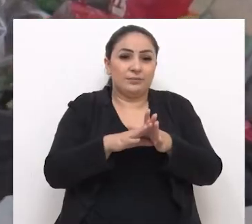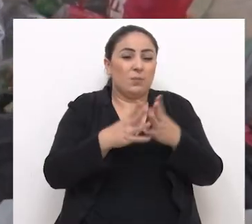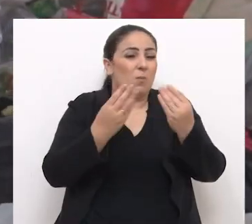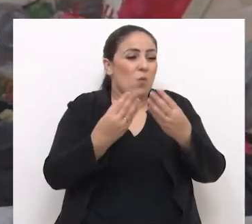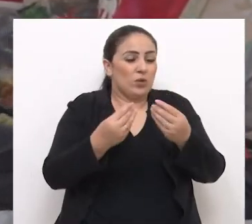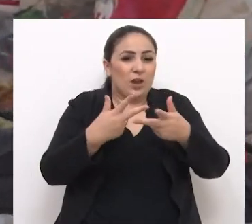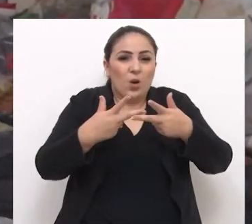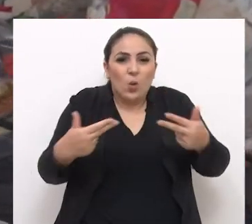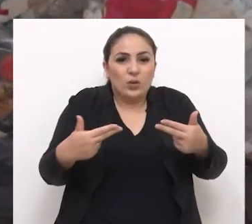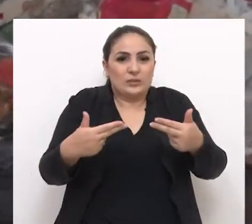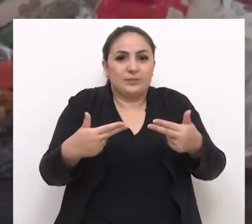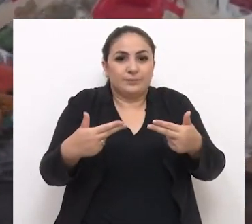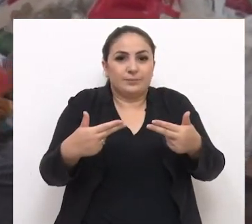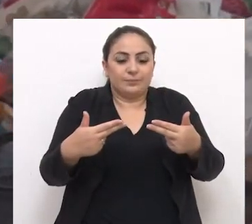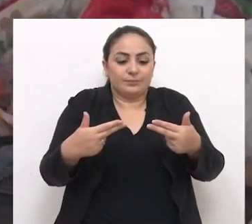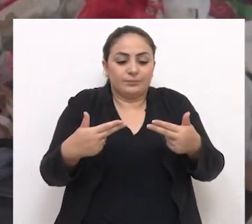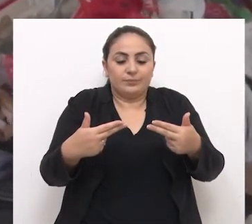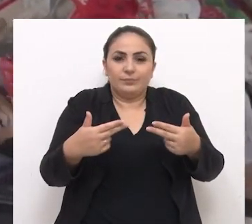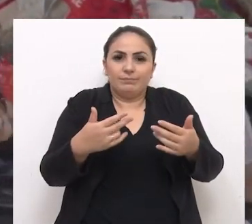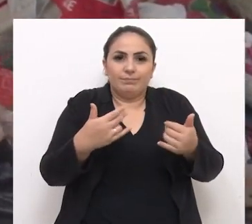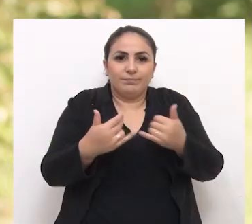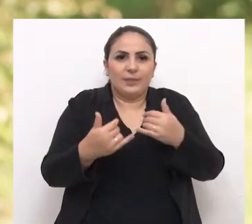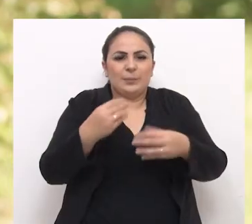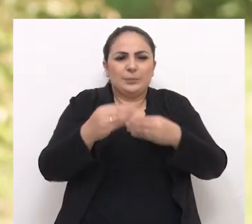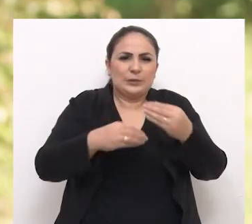chegando muito